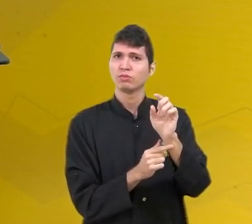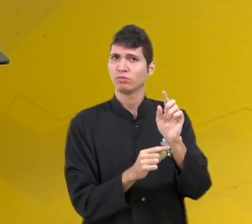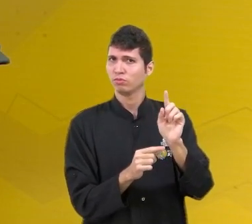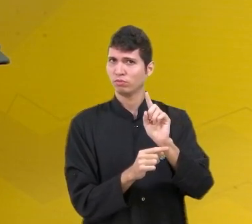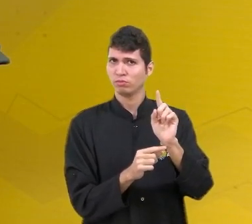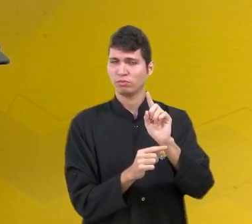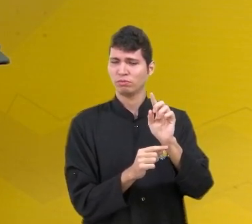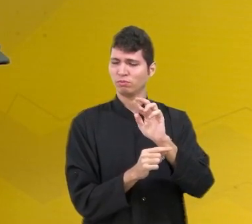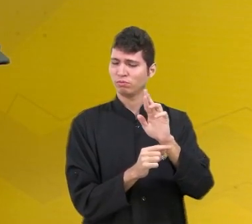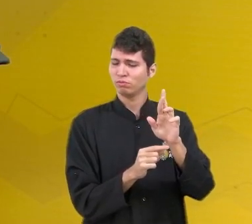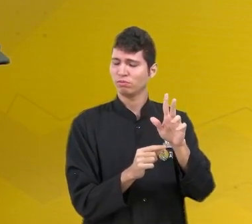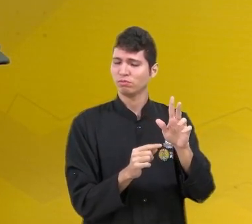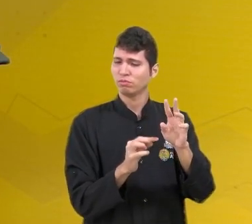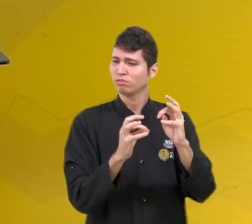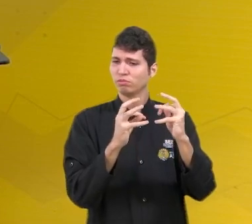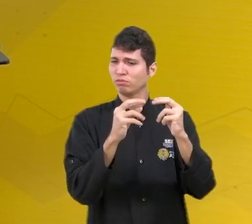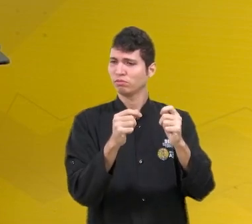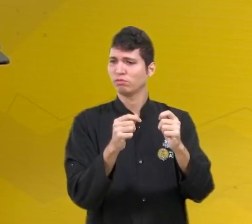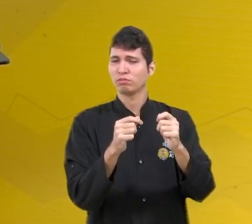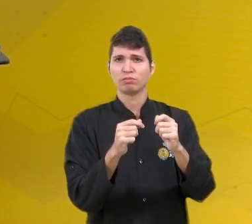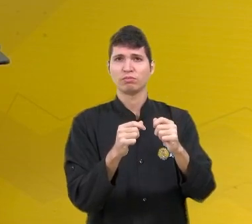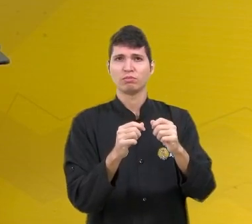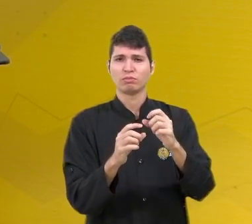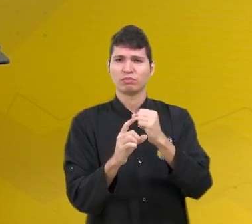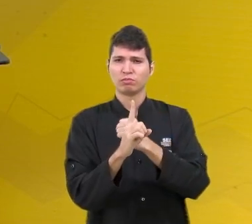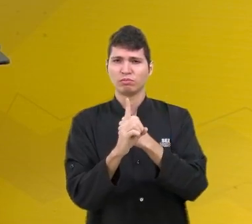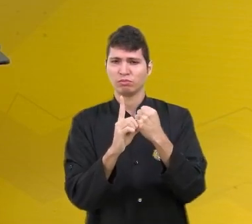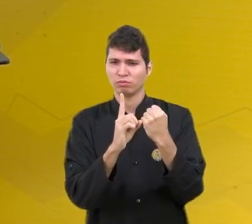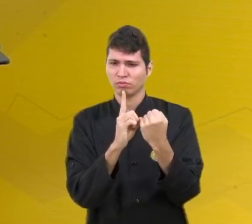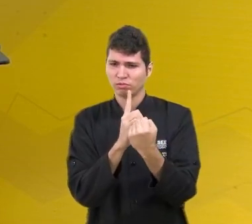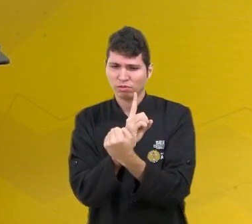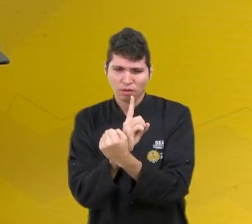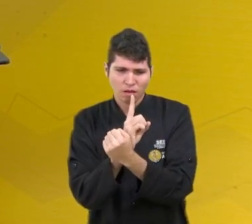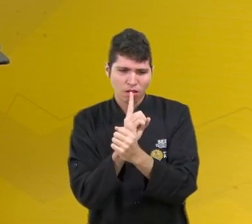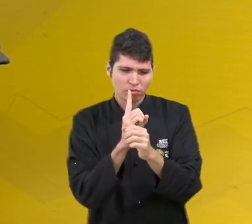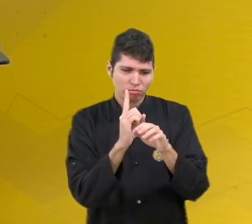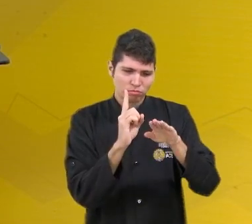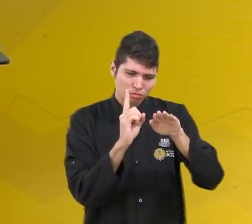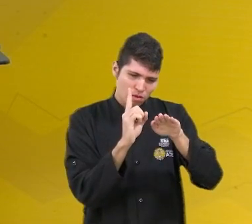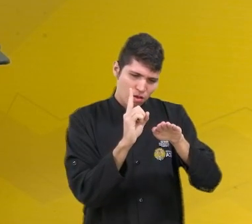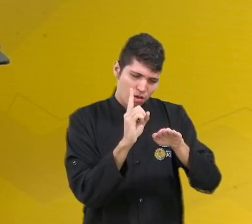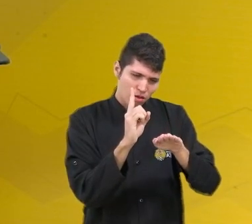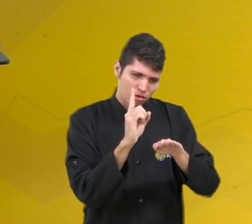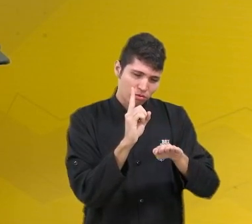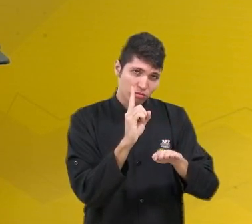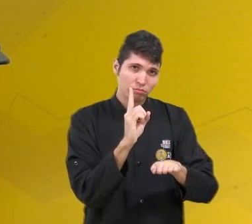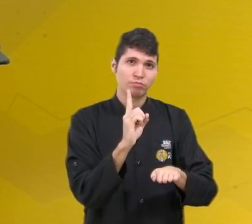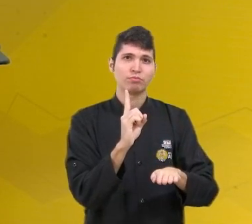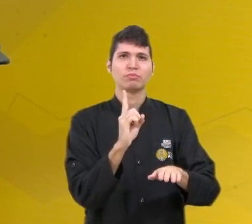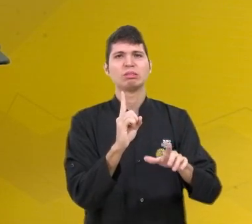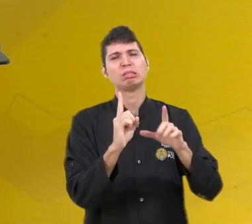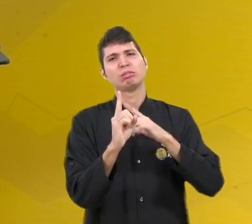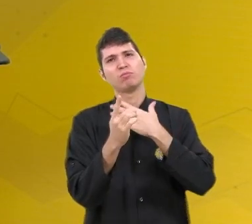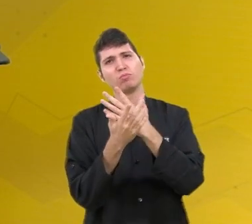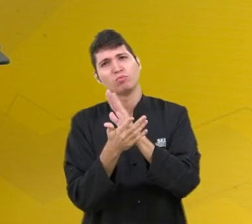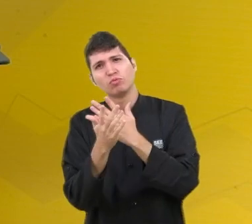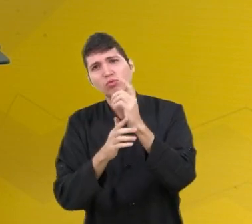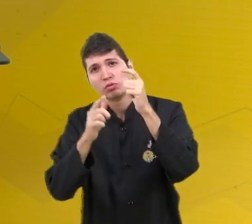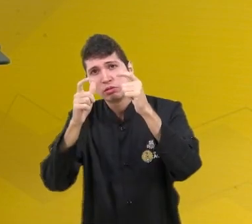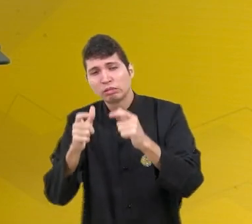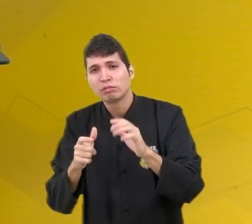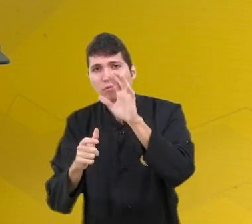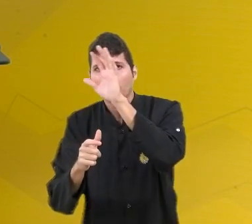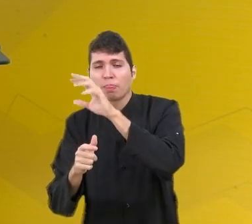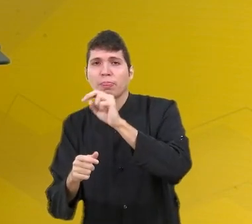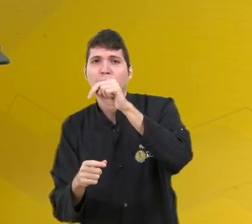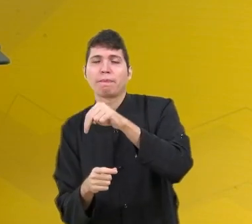aí uma situação social baixa, né? Colocada ali com vulnerabilidade. Nós temos a parte do litoral, a parte